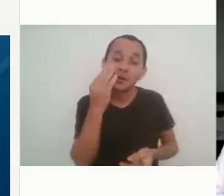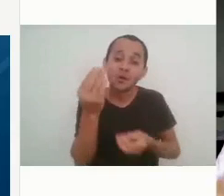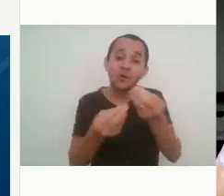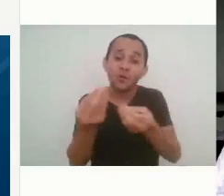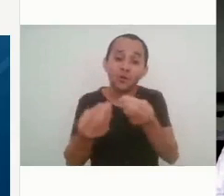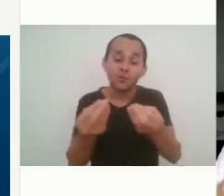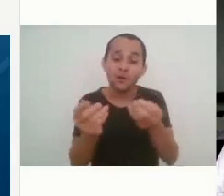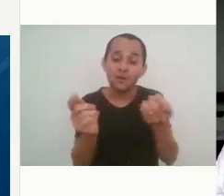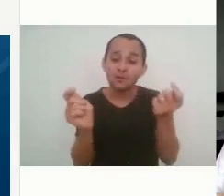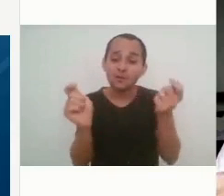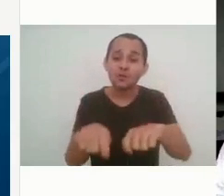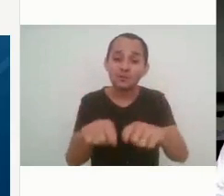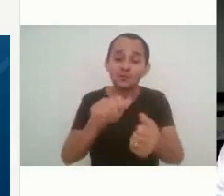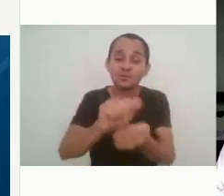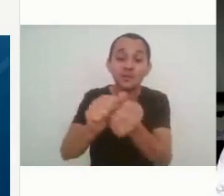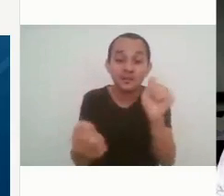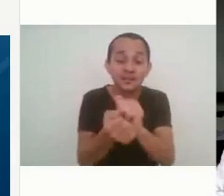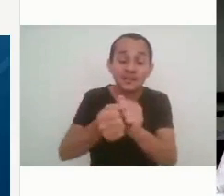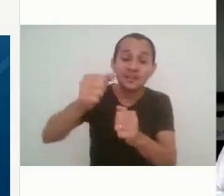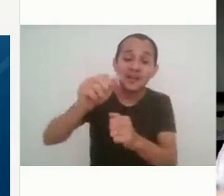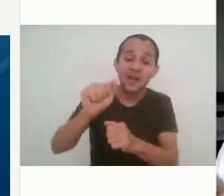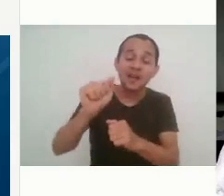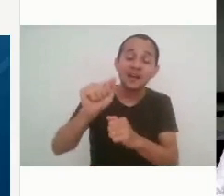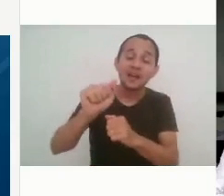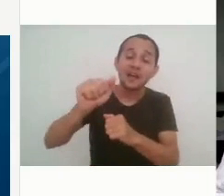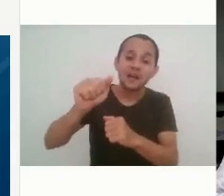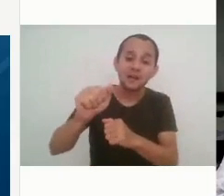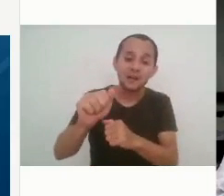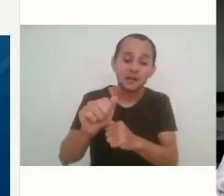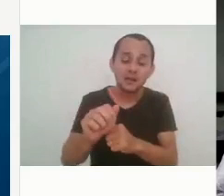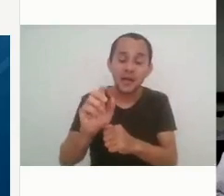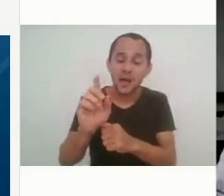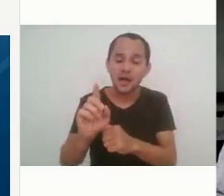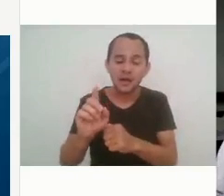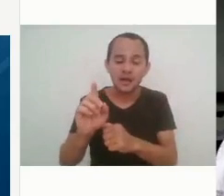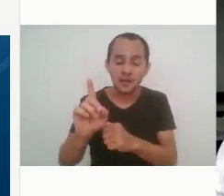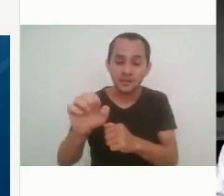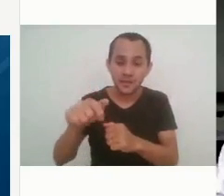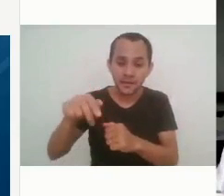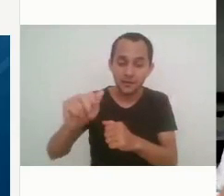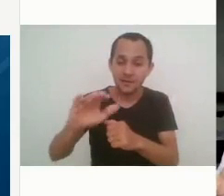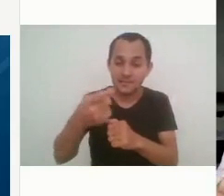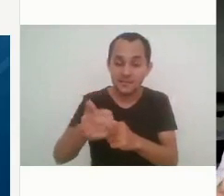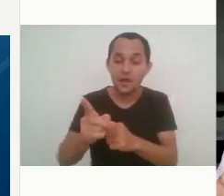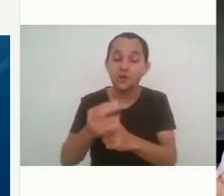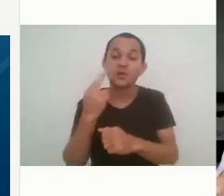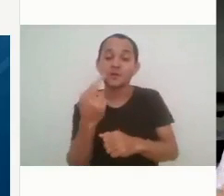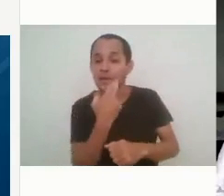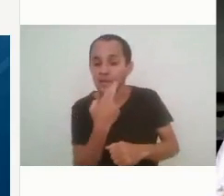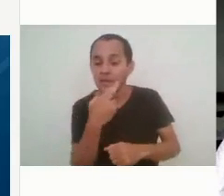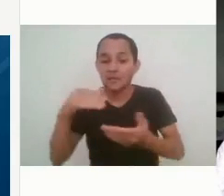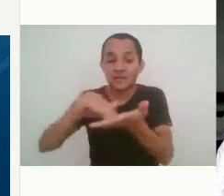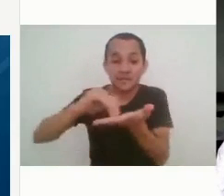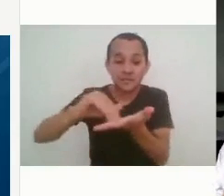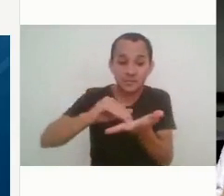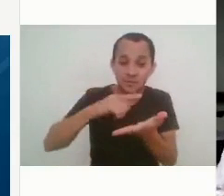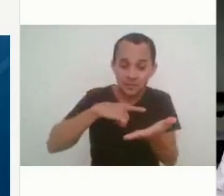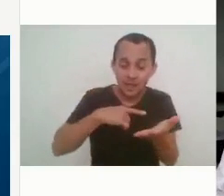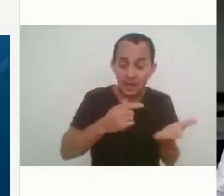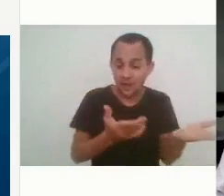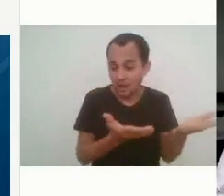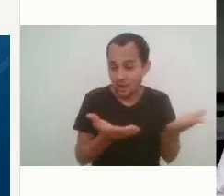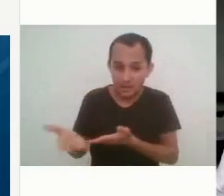de adequação do restaurante, do hotel, da recepção do hotel, se tem receptivo com Libras